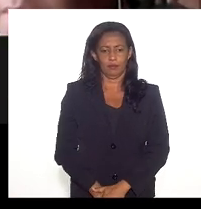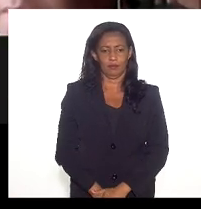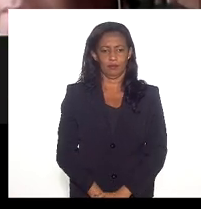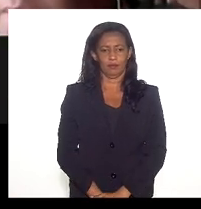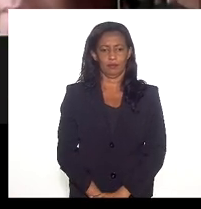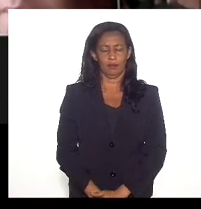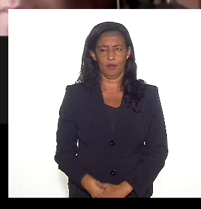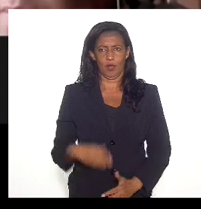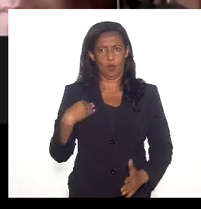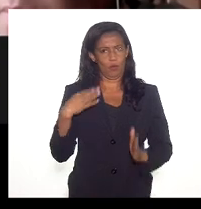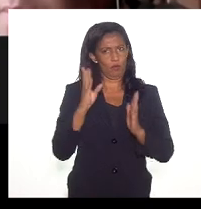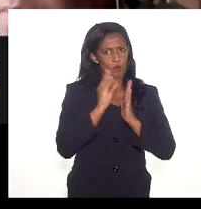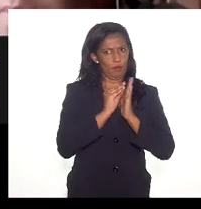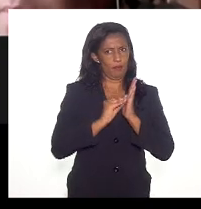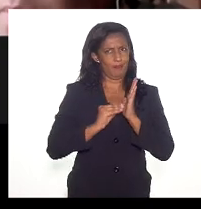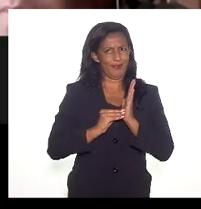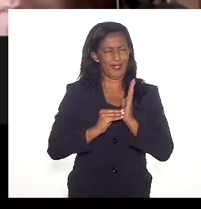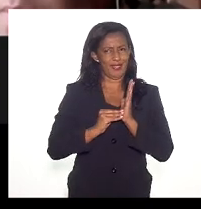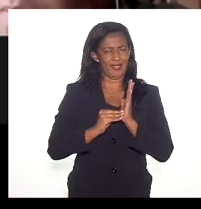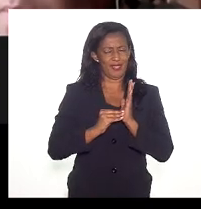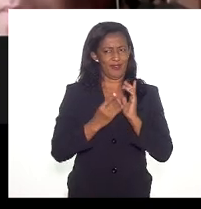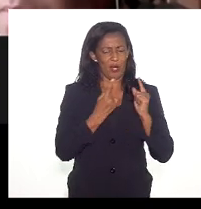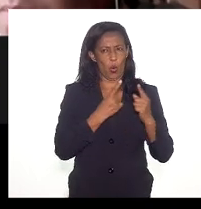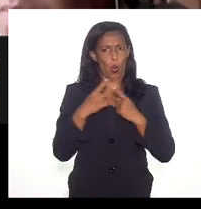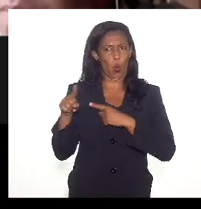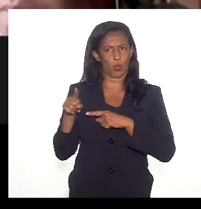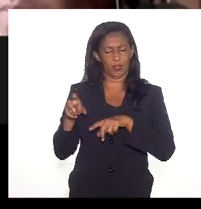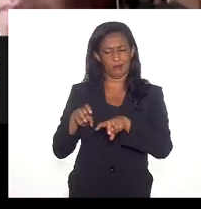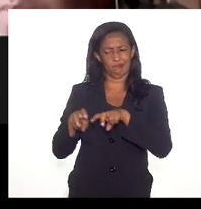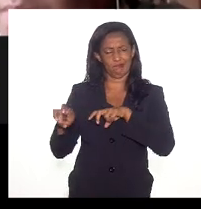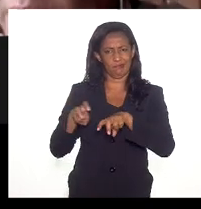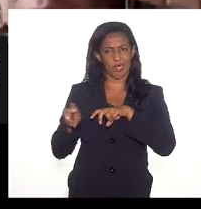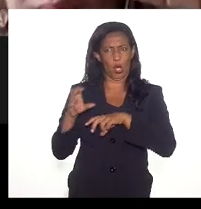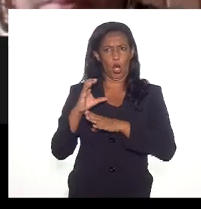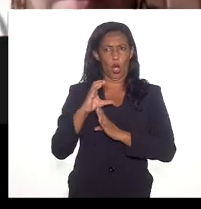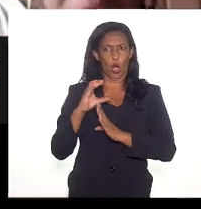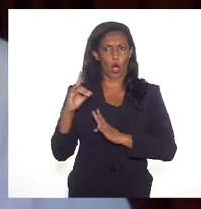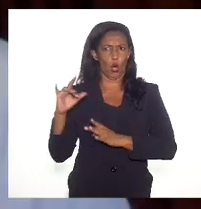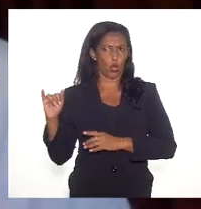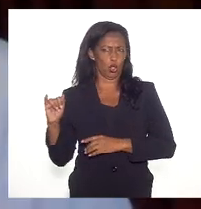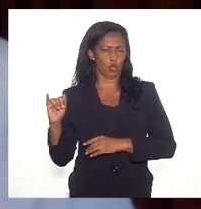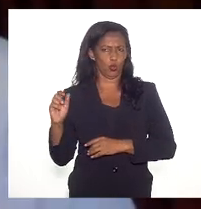O meu parecer pela ilegalidade fere o Código de Trânsito Brasileiro, mas sem